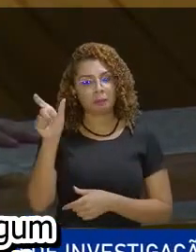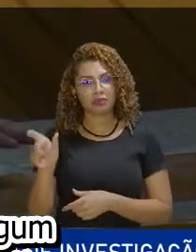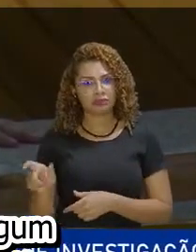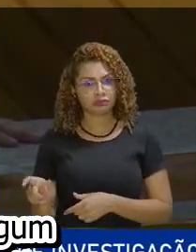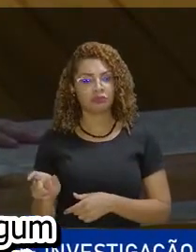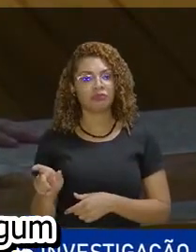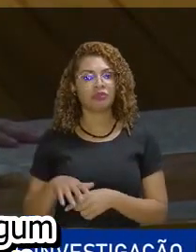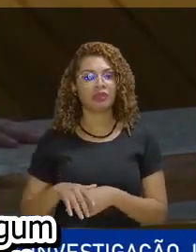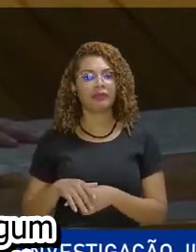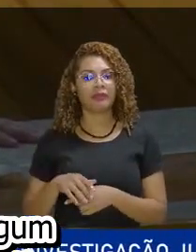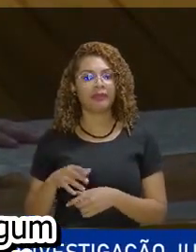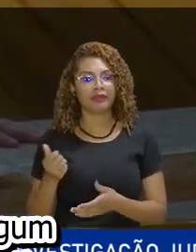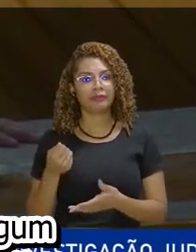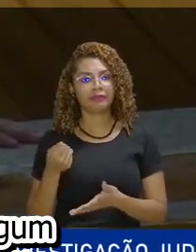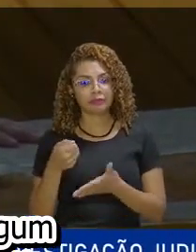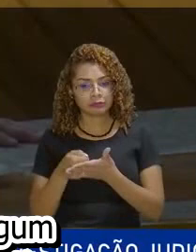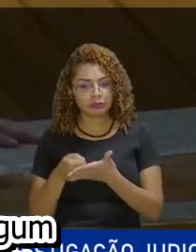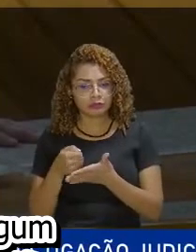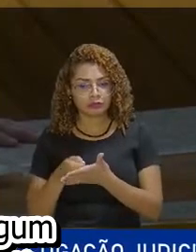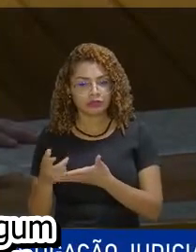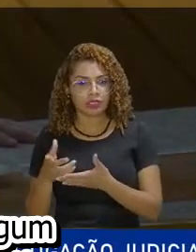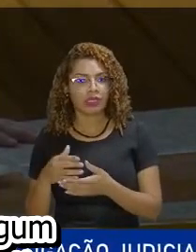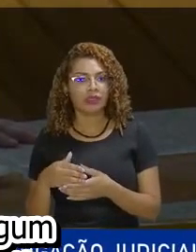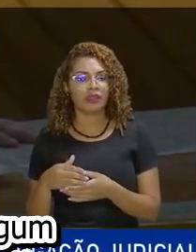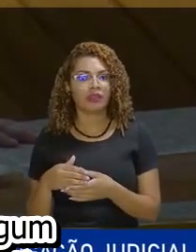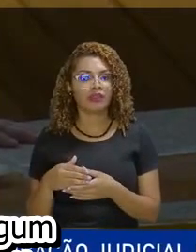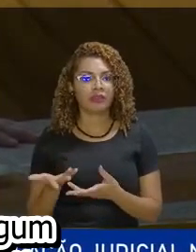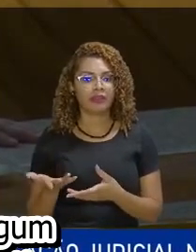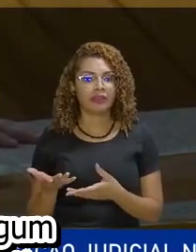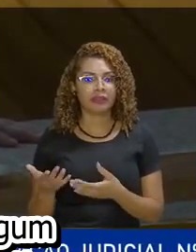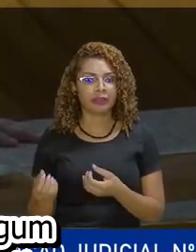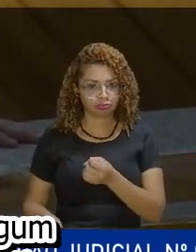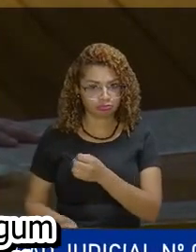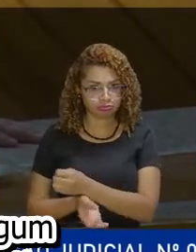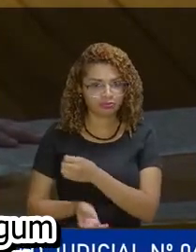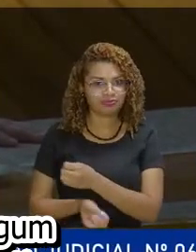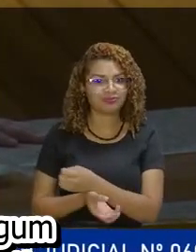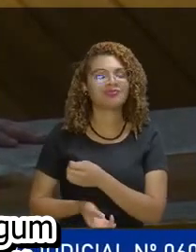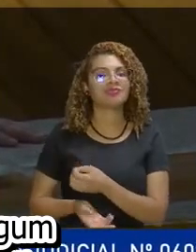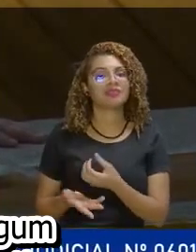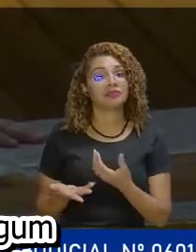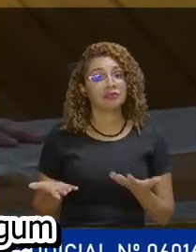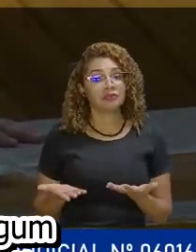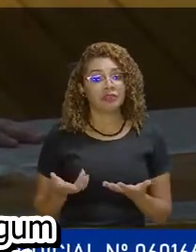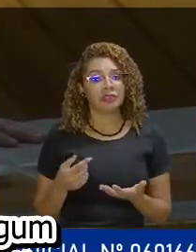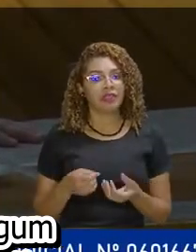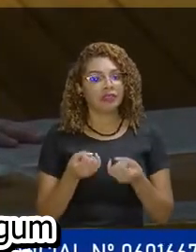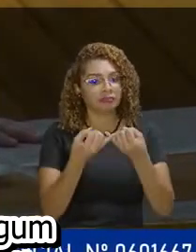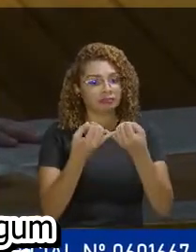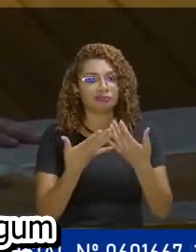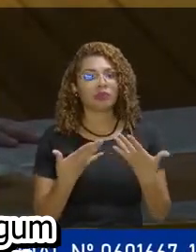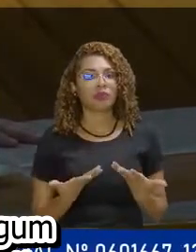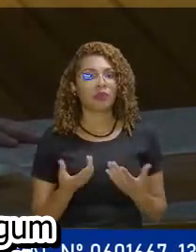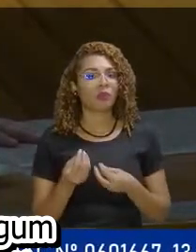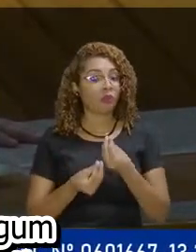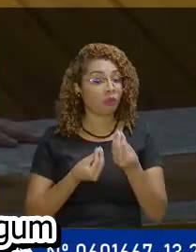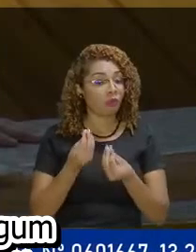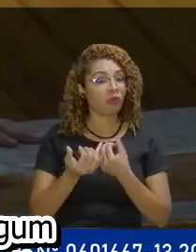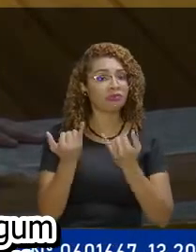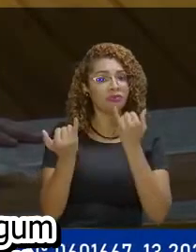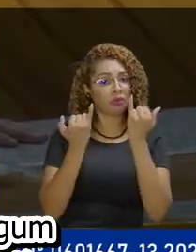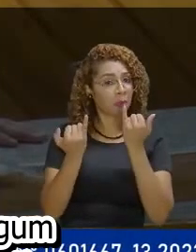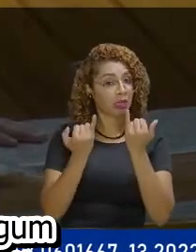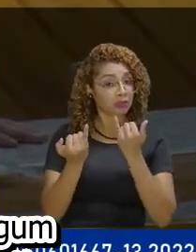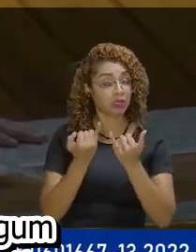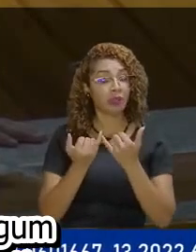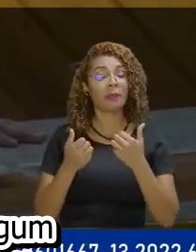tentar imputar ao candidato uma prática ilícita, isso teria que ter pelo menos algum elemento de informação para